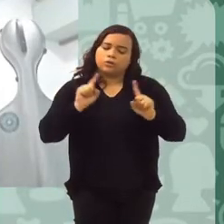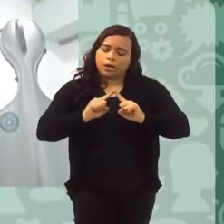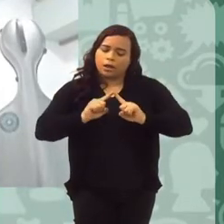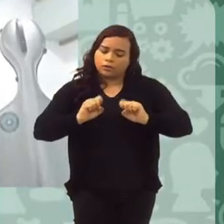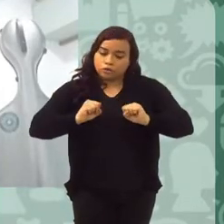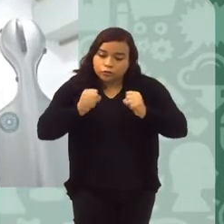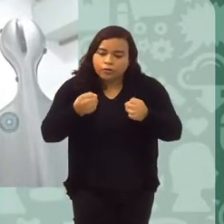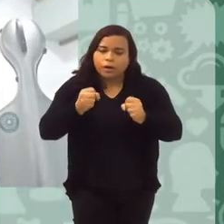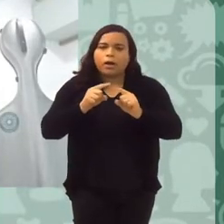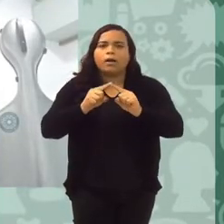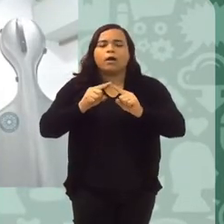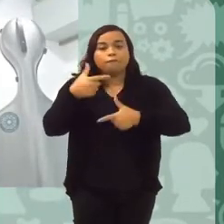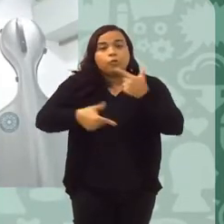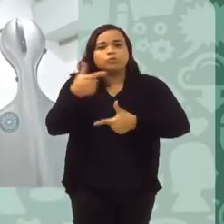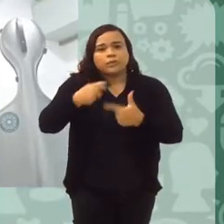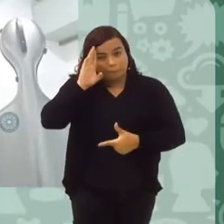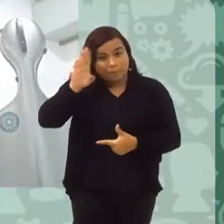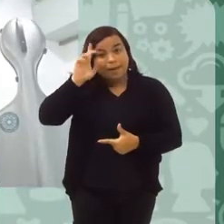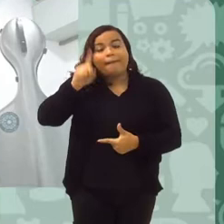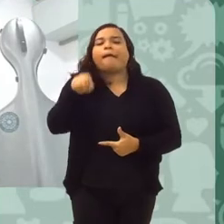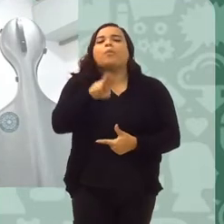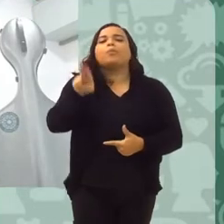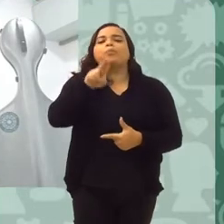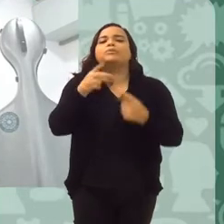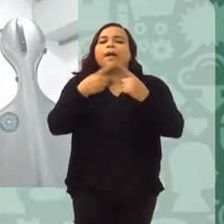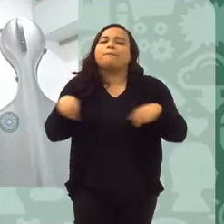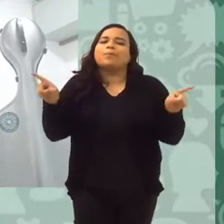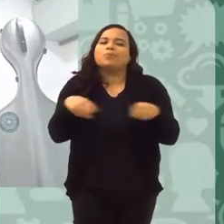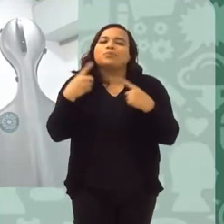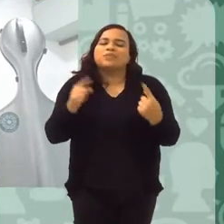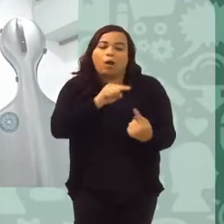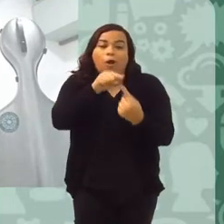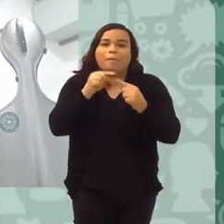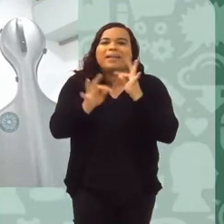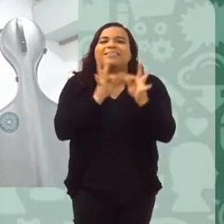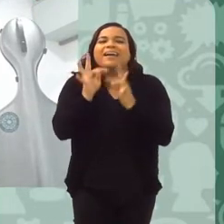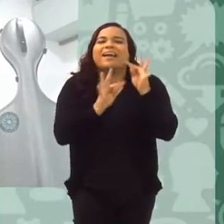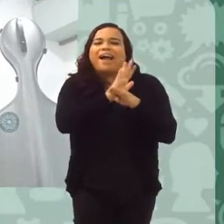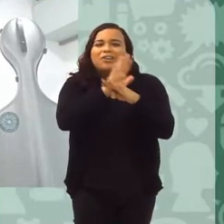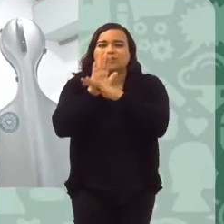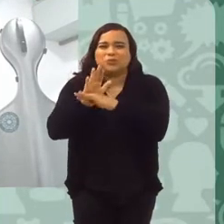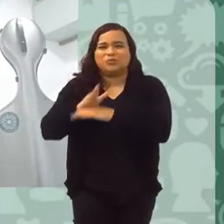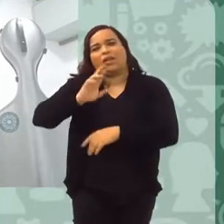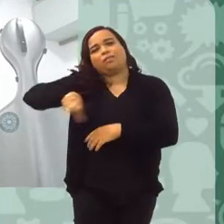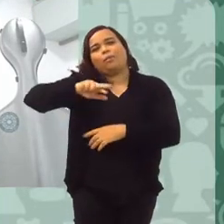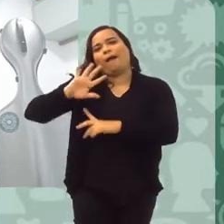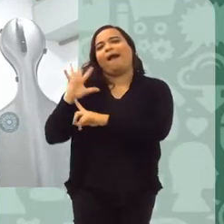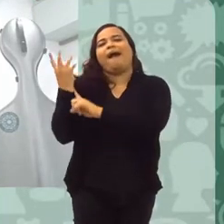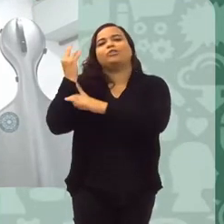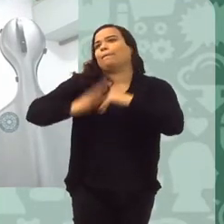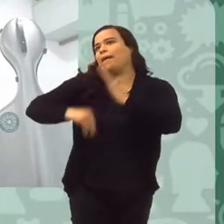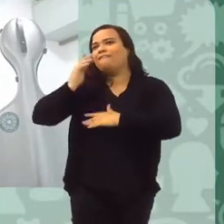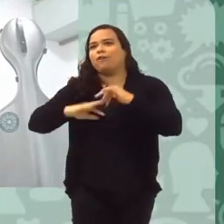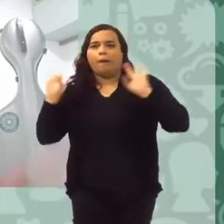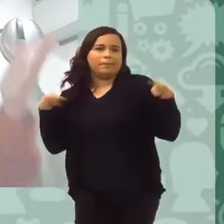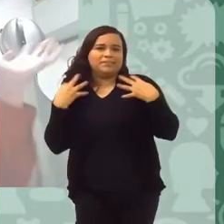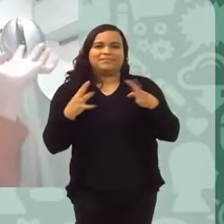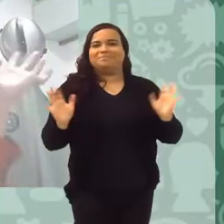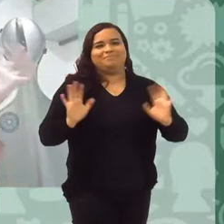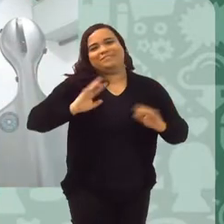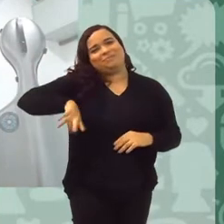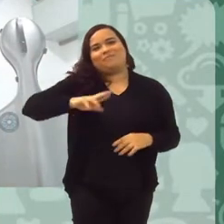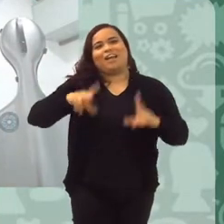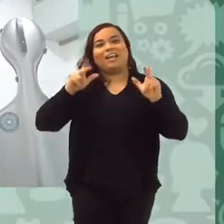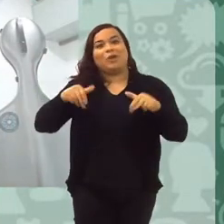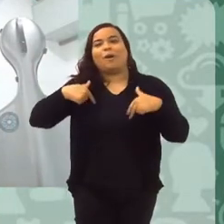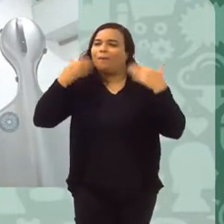da musicoterapia é a utilização da música com fim terapêutico e não com fim performático, como é quando